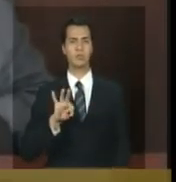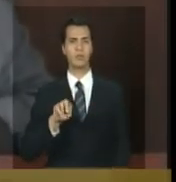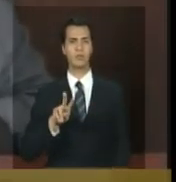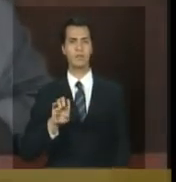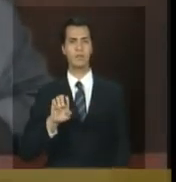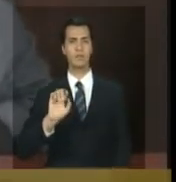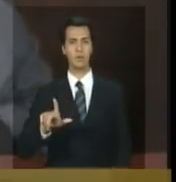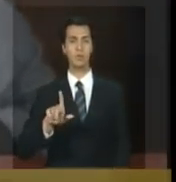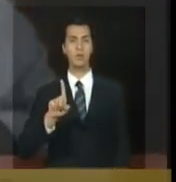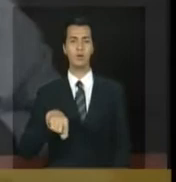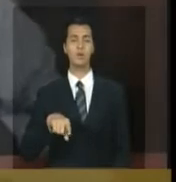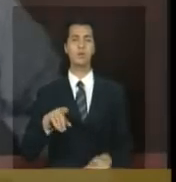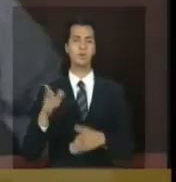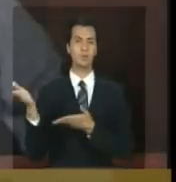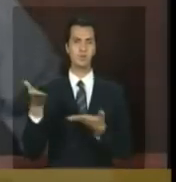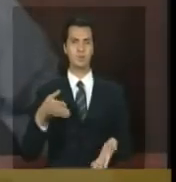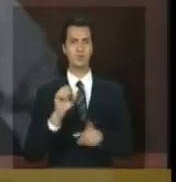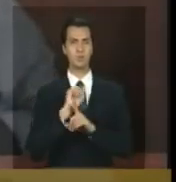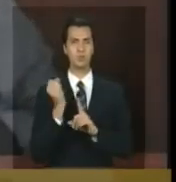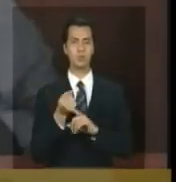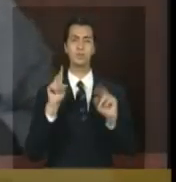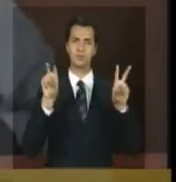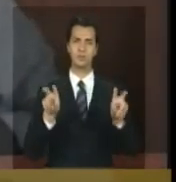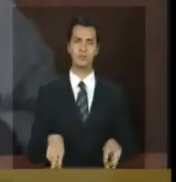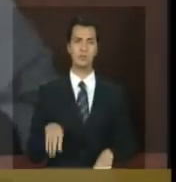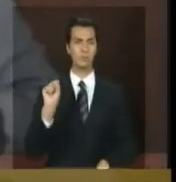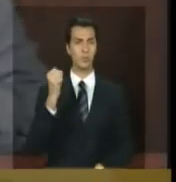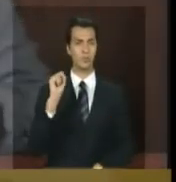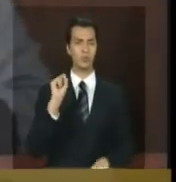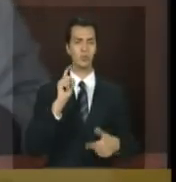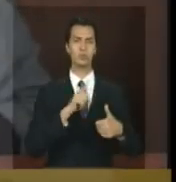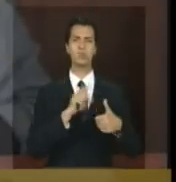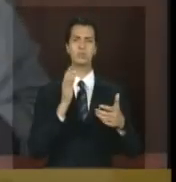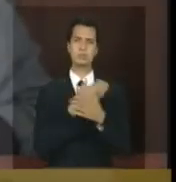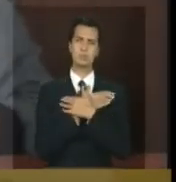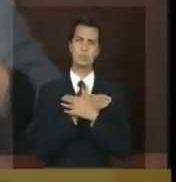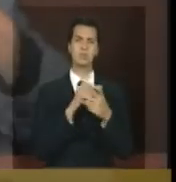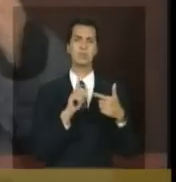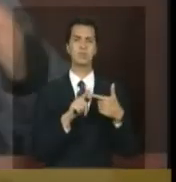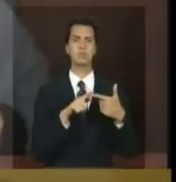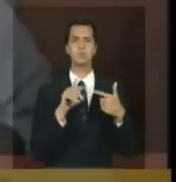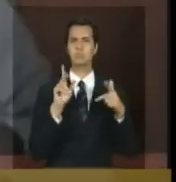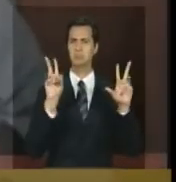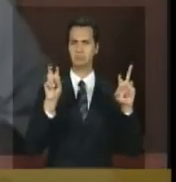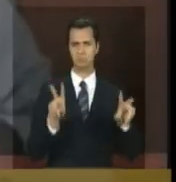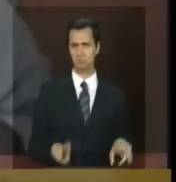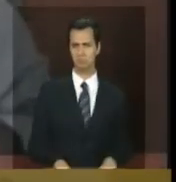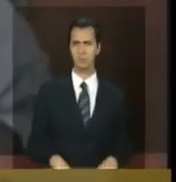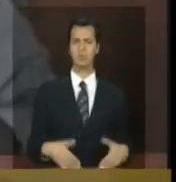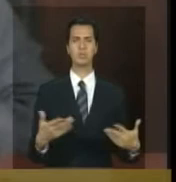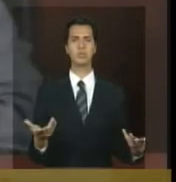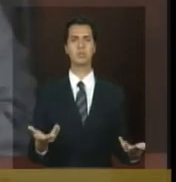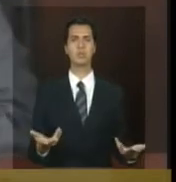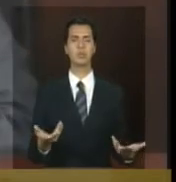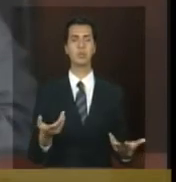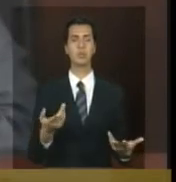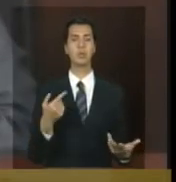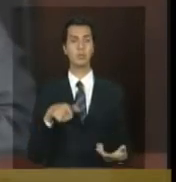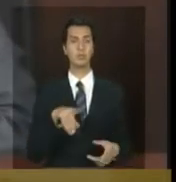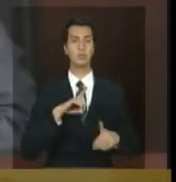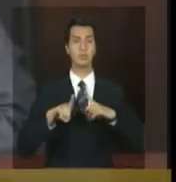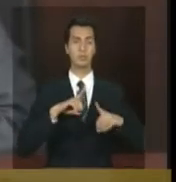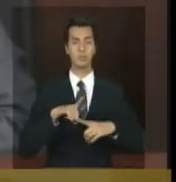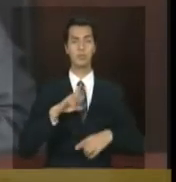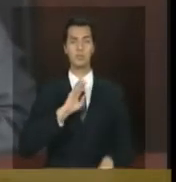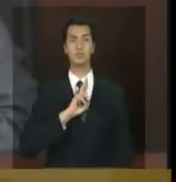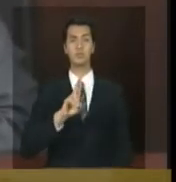debater 8 temas. Crise econômica, desemprego, temas que estão eleitos com referências do mundo. Os resultados desse debate serão